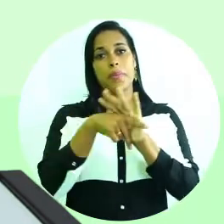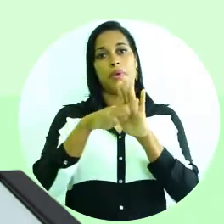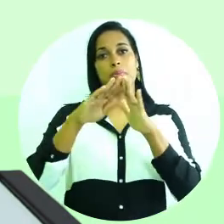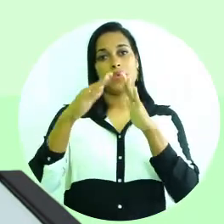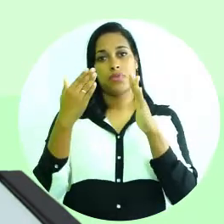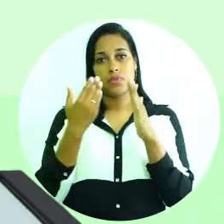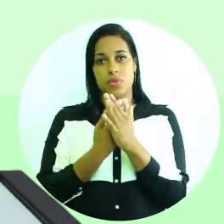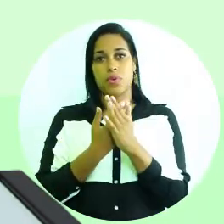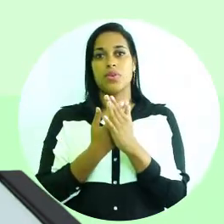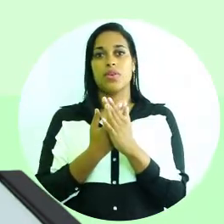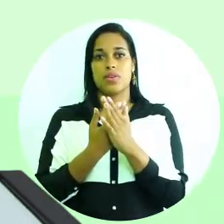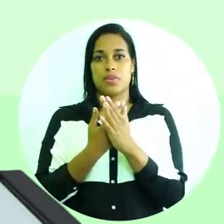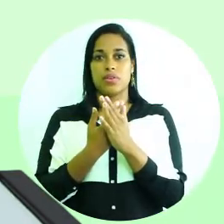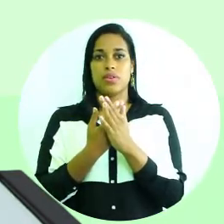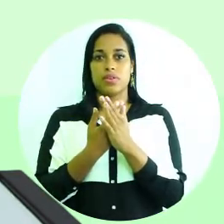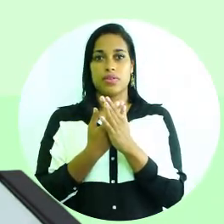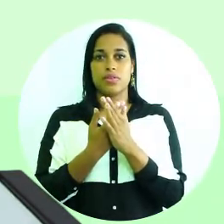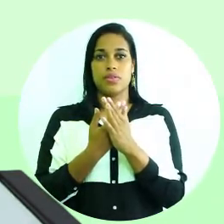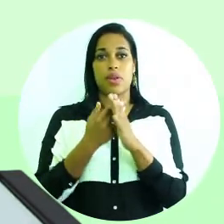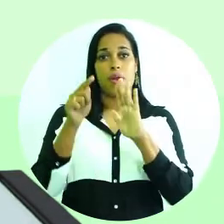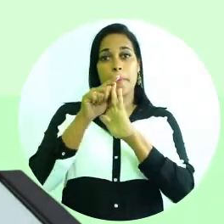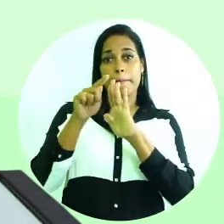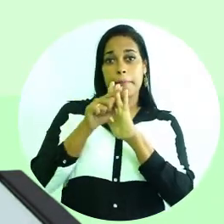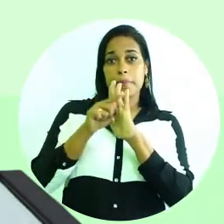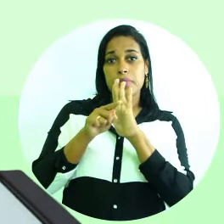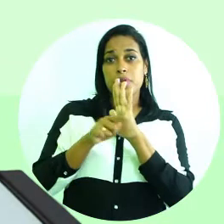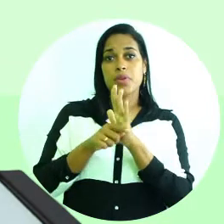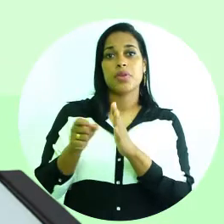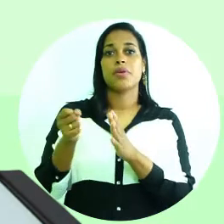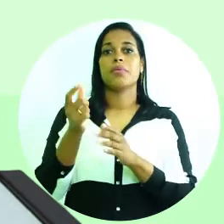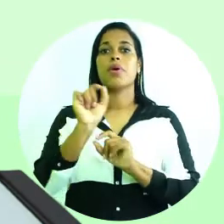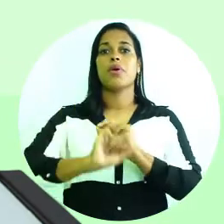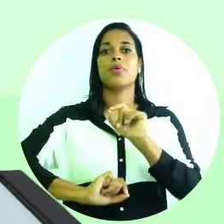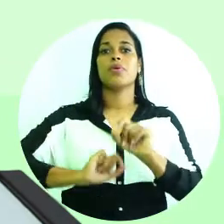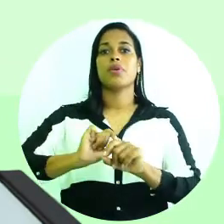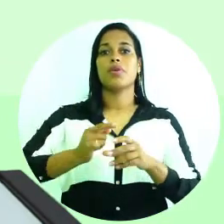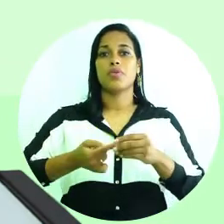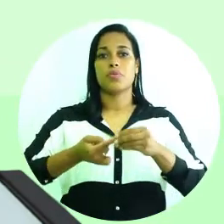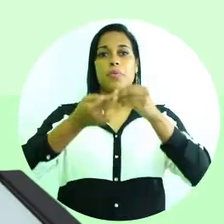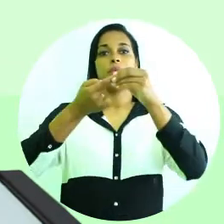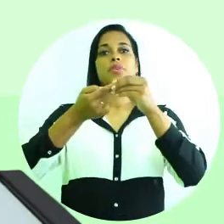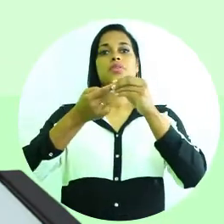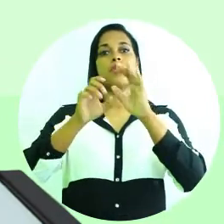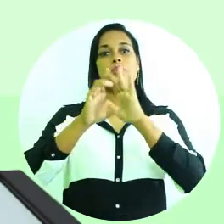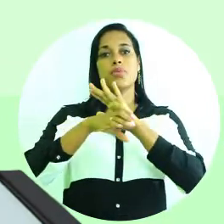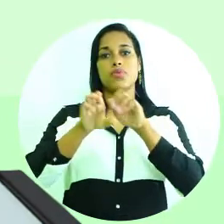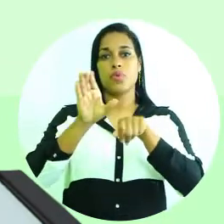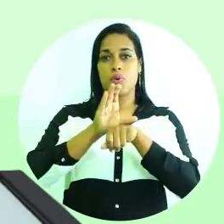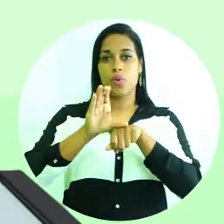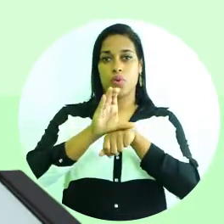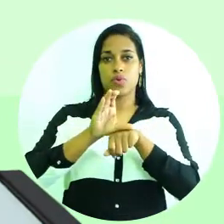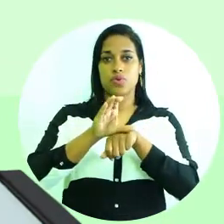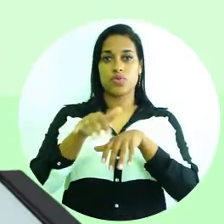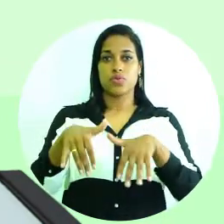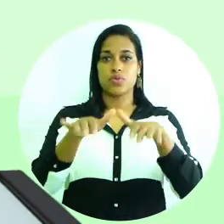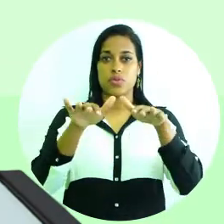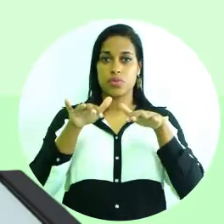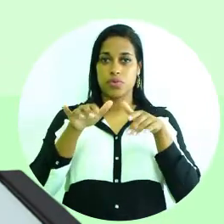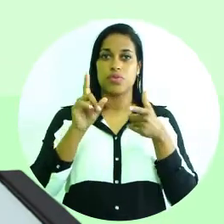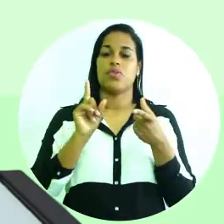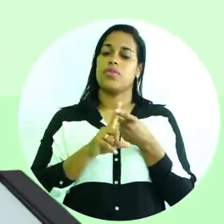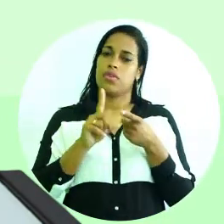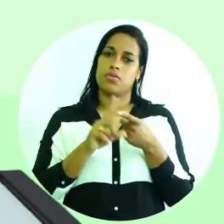do Dinheiro Direto na Escola. É um programa baseado nos princípios